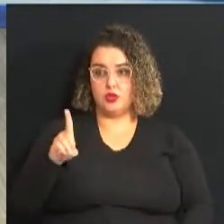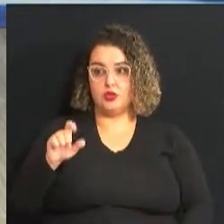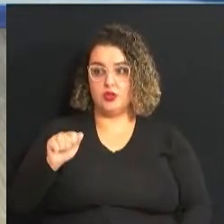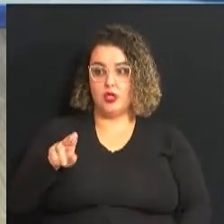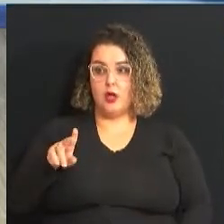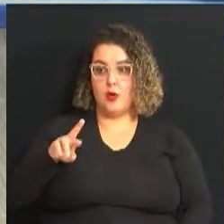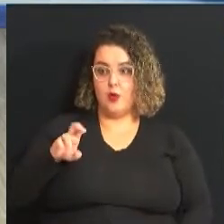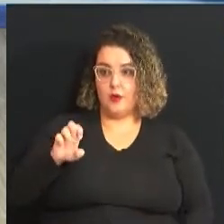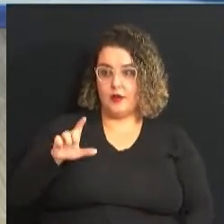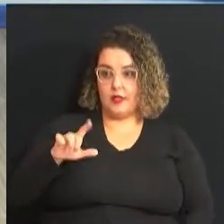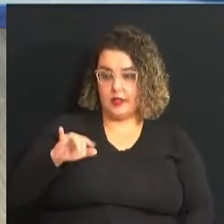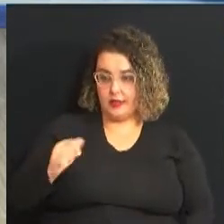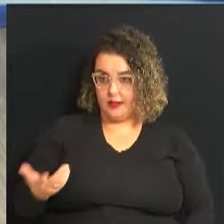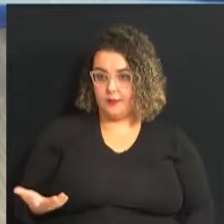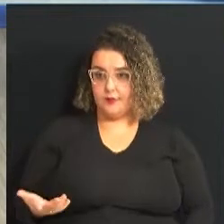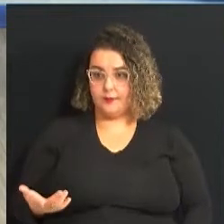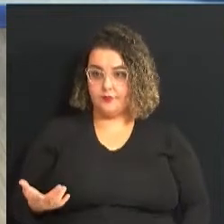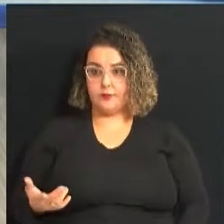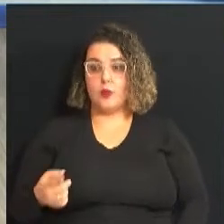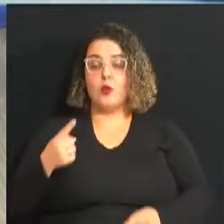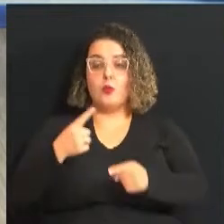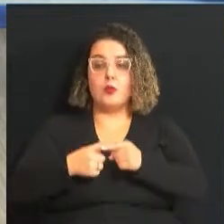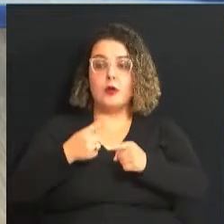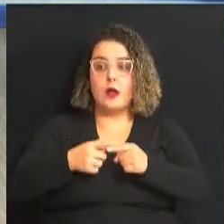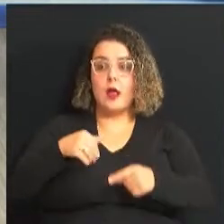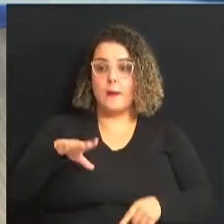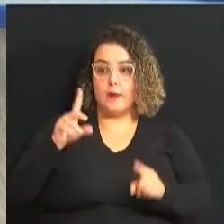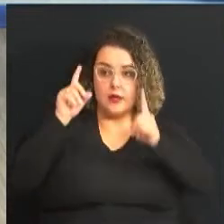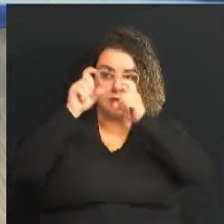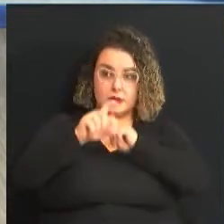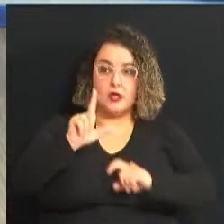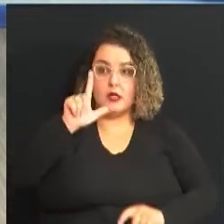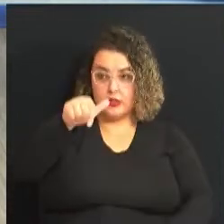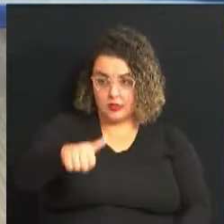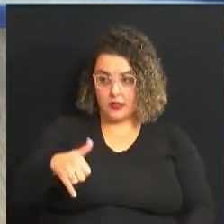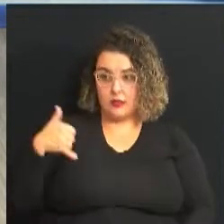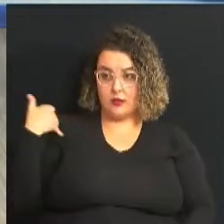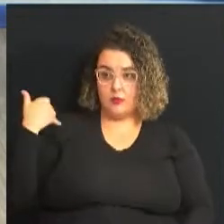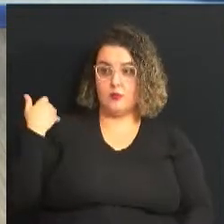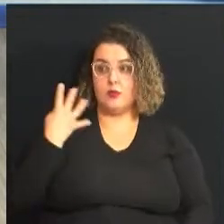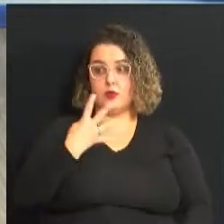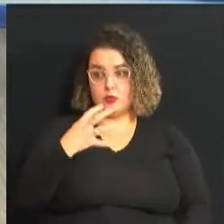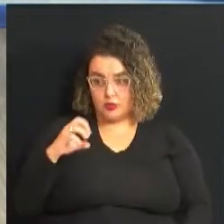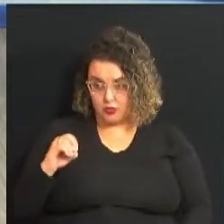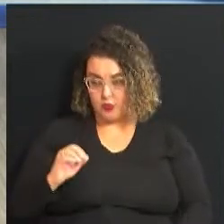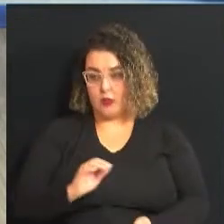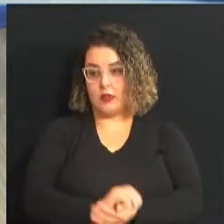nesse assunto. Por que é mais difícil engravidar depois dos 40?